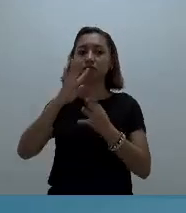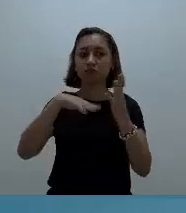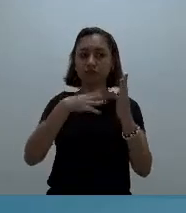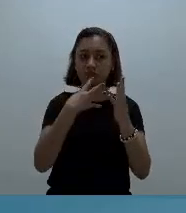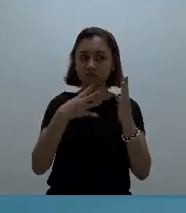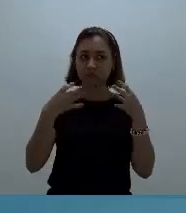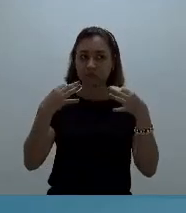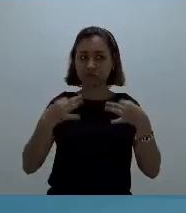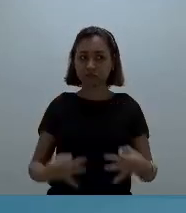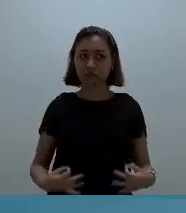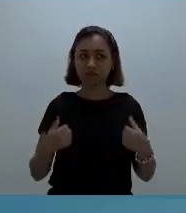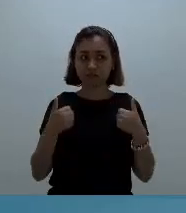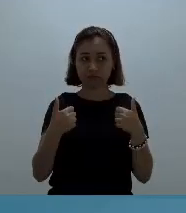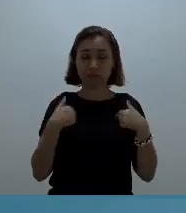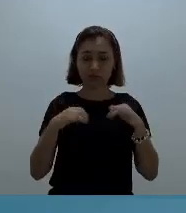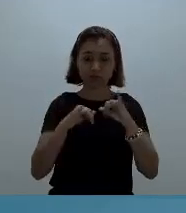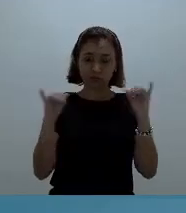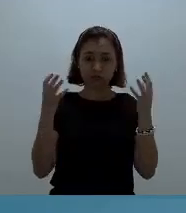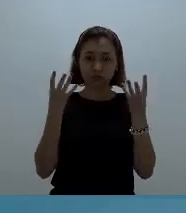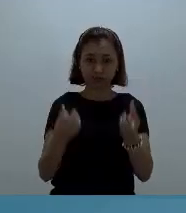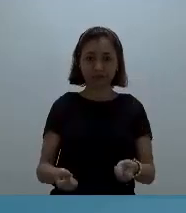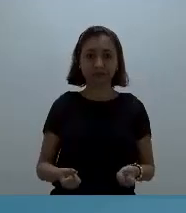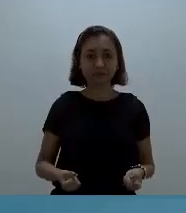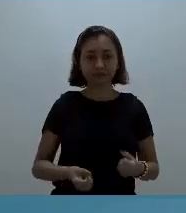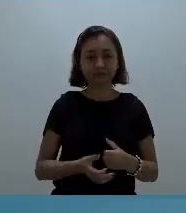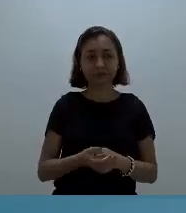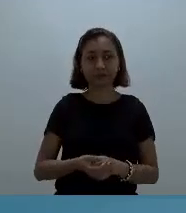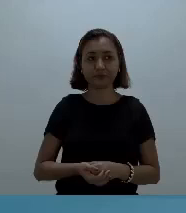Eu também conto aos servidores,